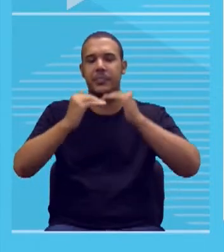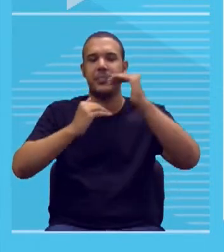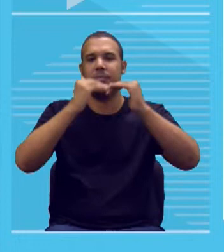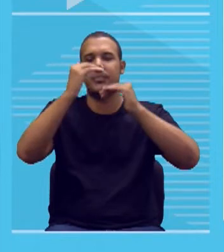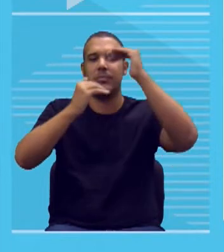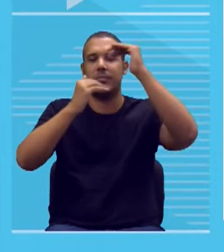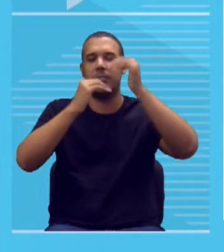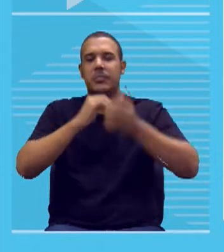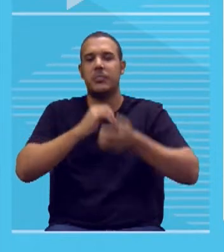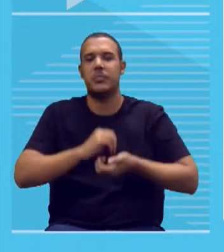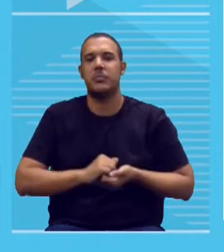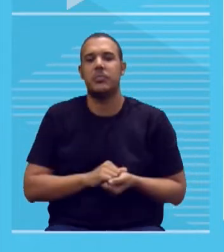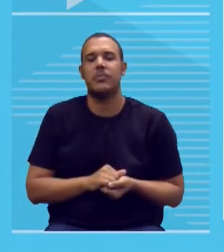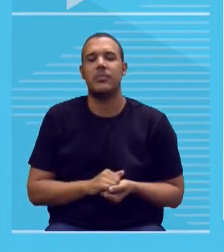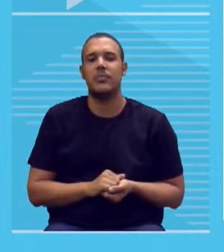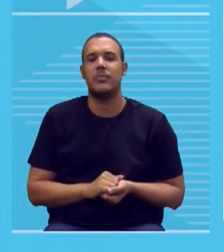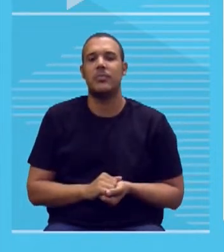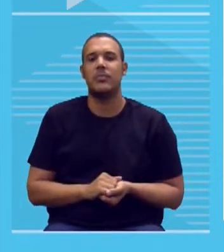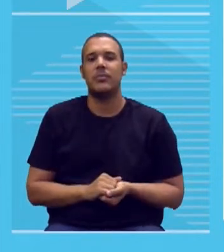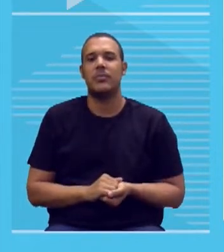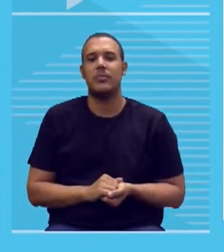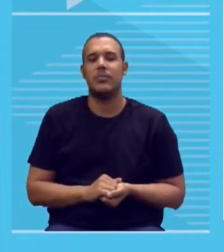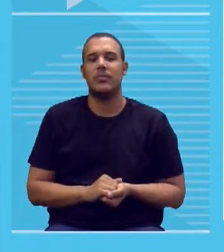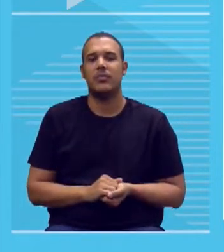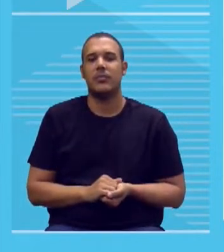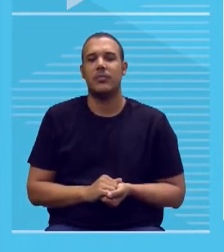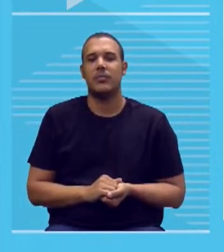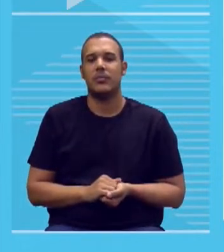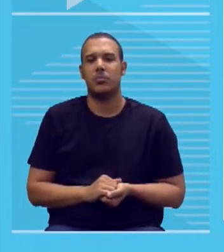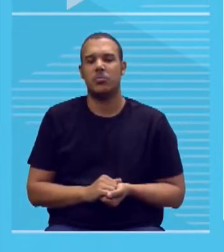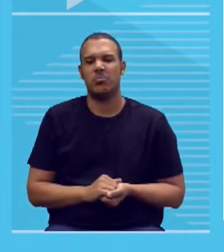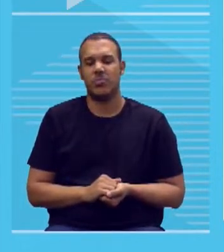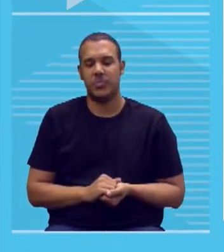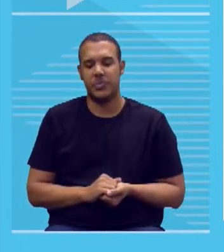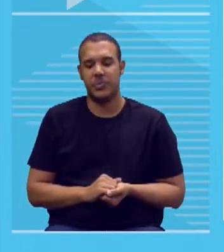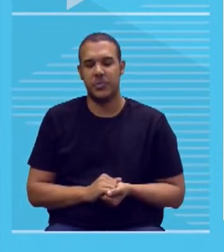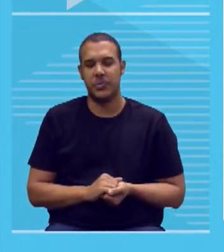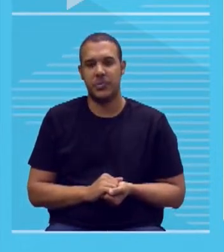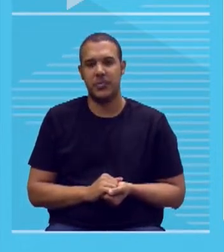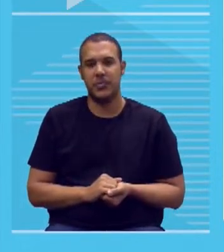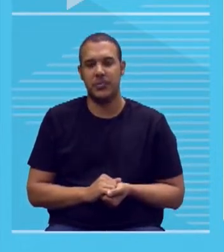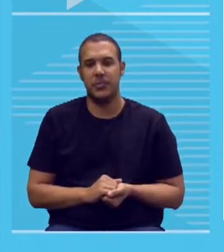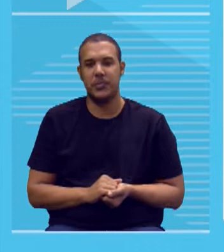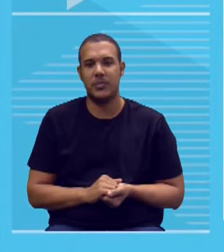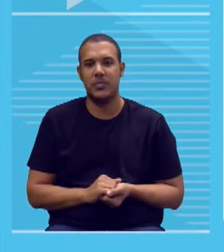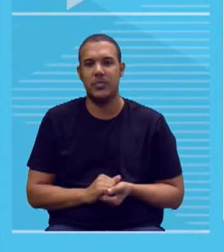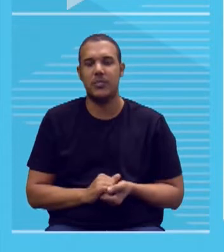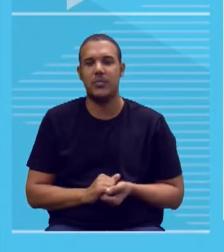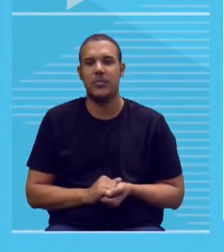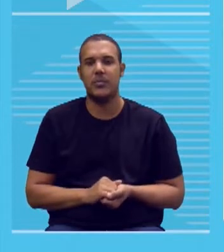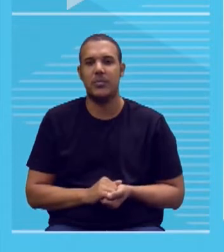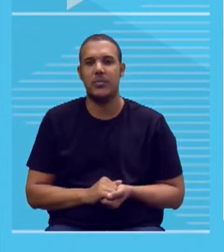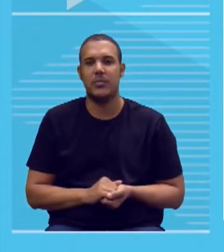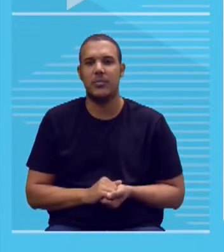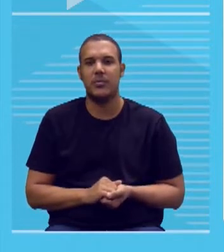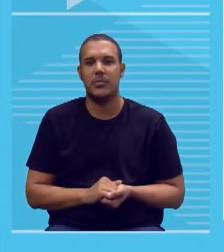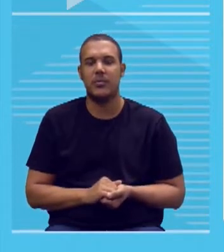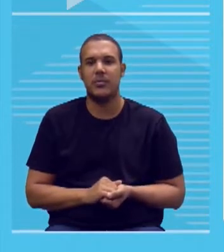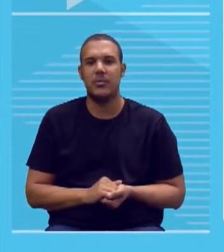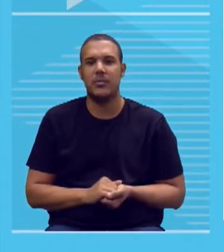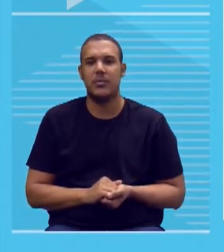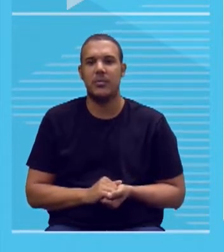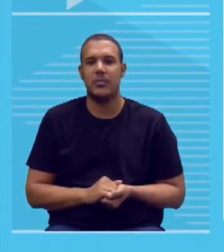porque só veio aqui né o da cor aqui para ver se ele risca o Dornelles o negócio aqui Deu um